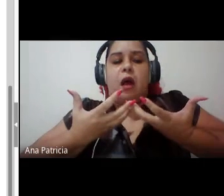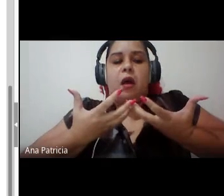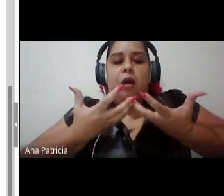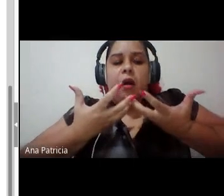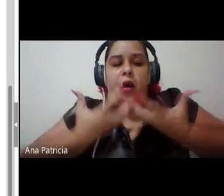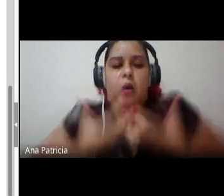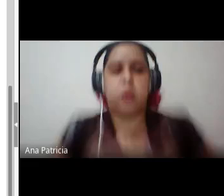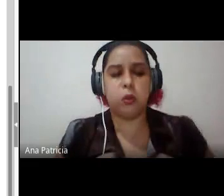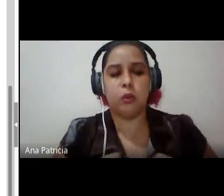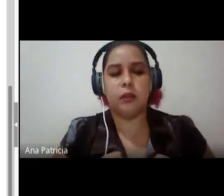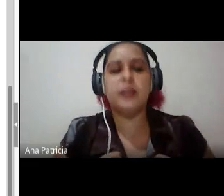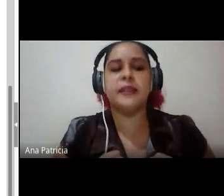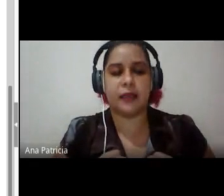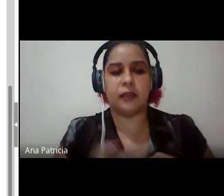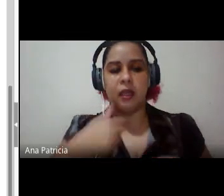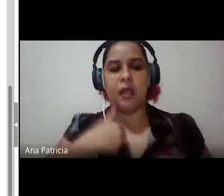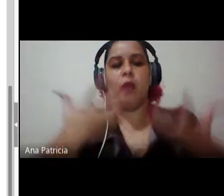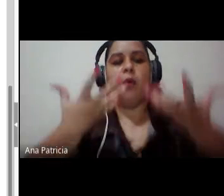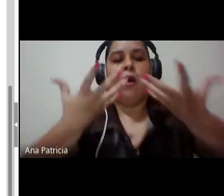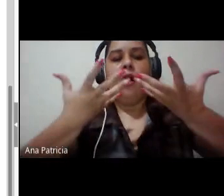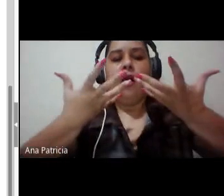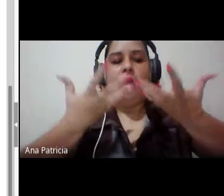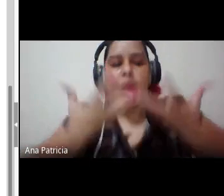ar. Cansada. Eu,